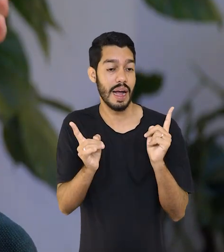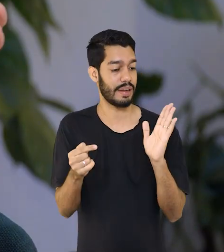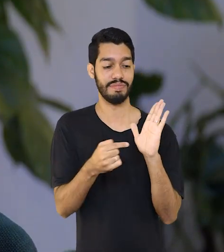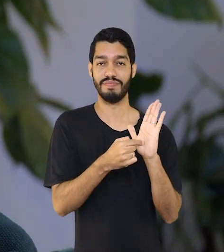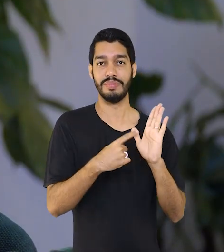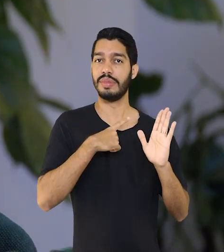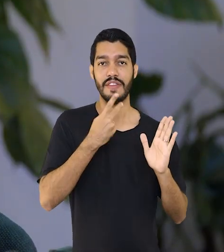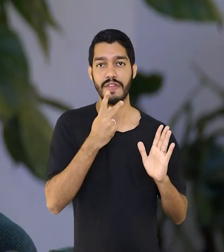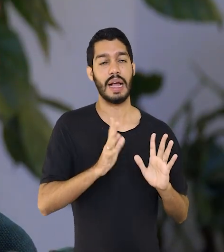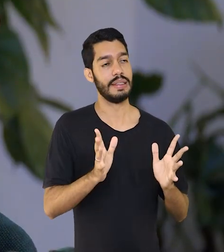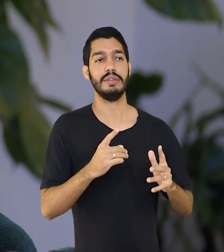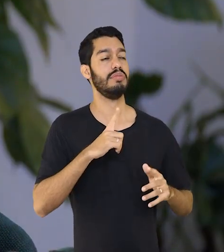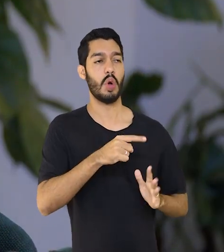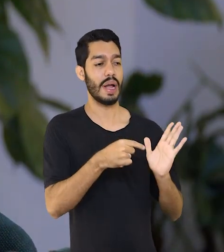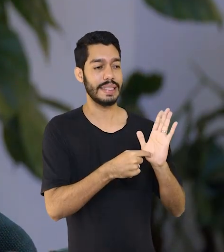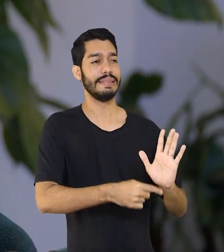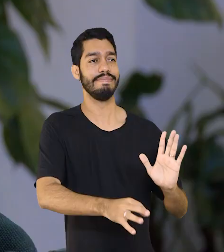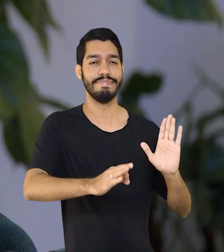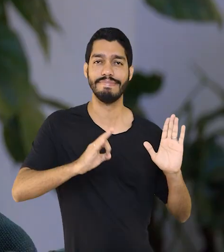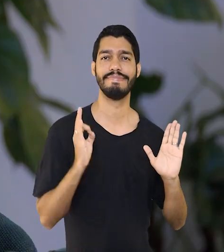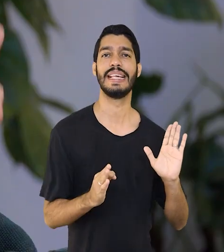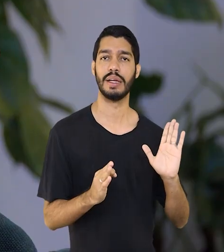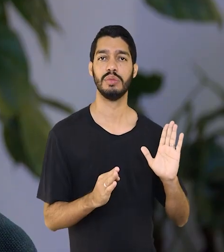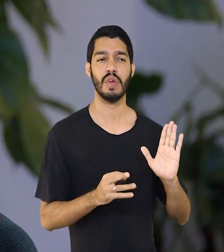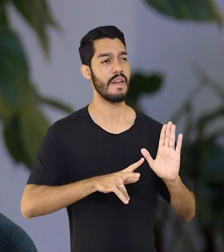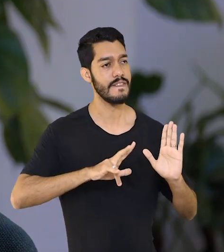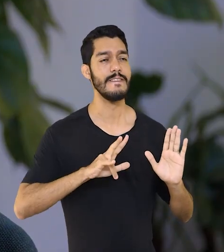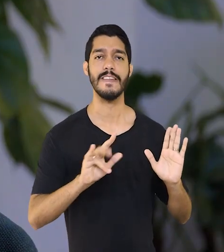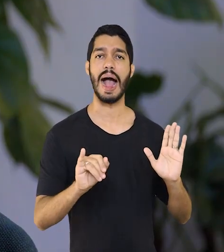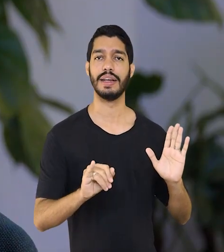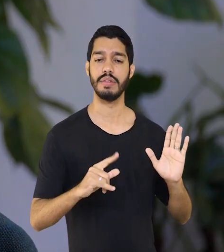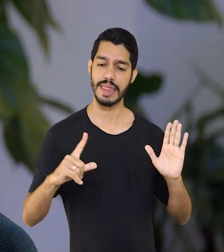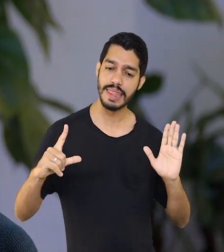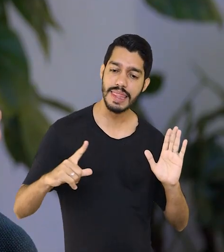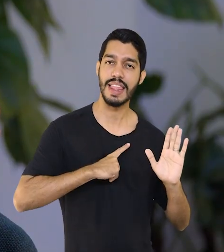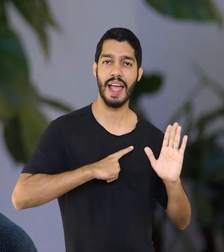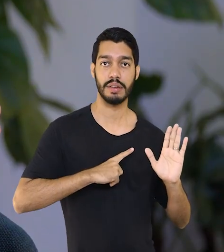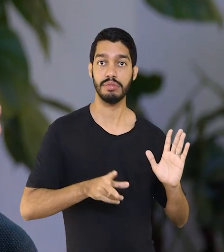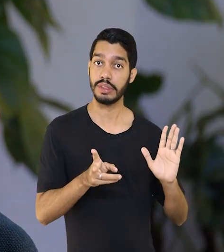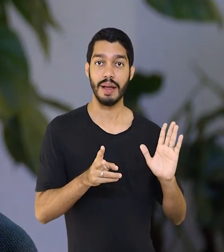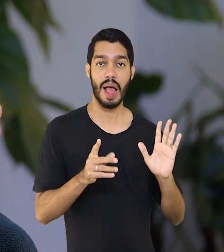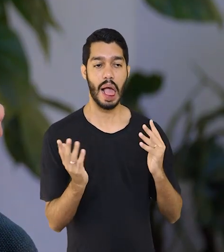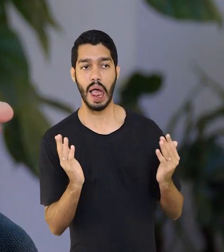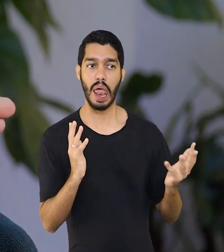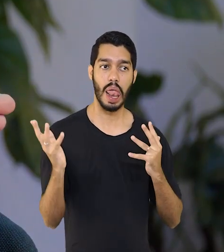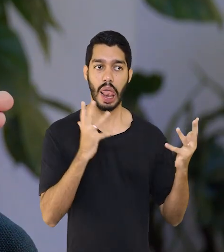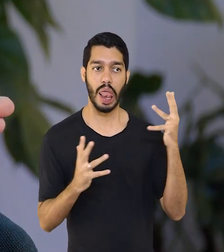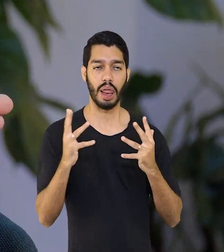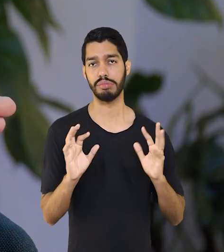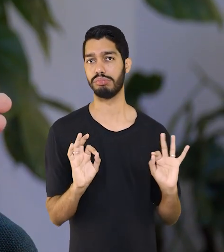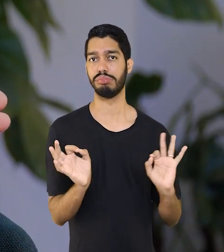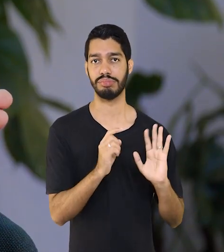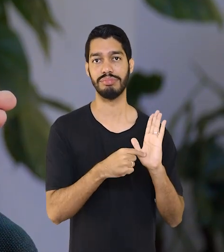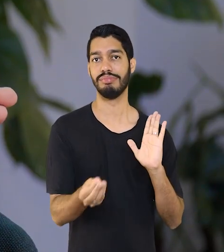Então a gente não costuma. O relatório fez isso e corretissimamente. Bom, passados 5 anos, o